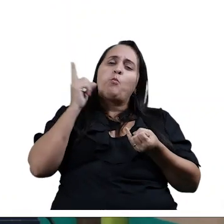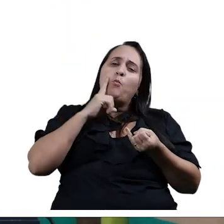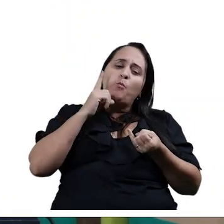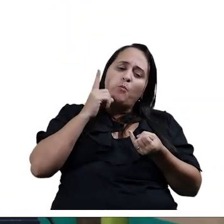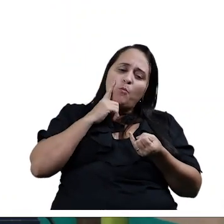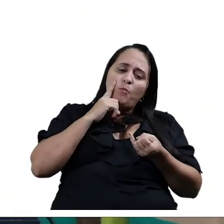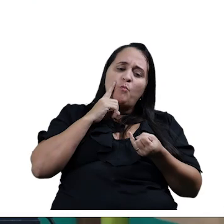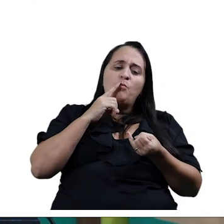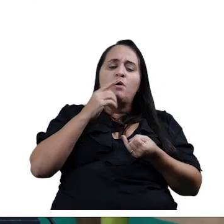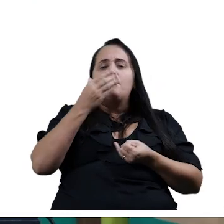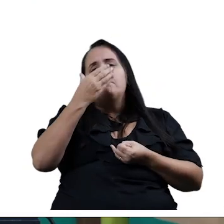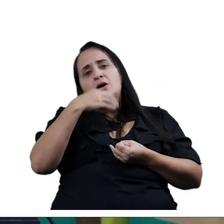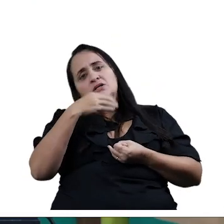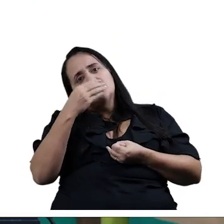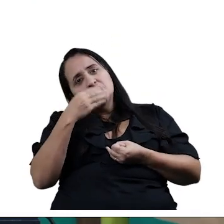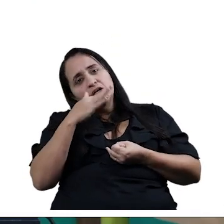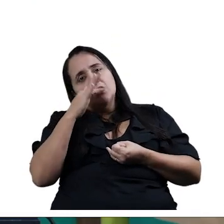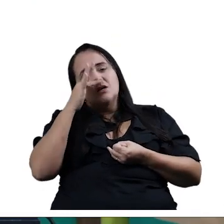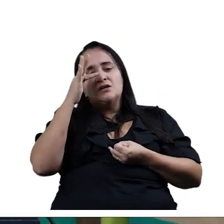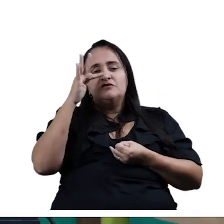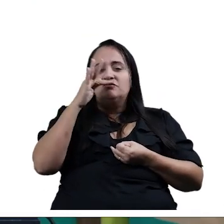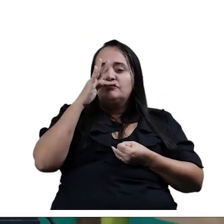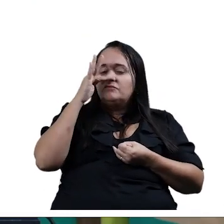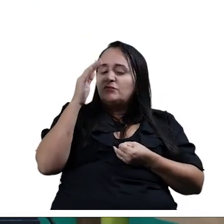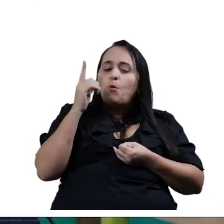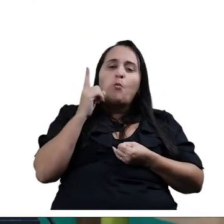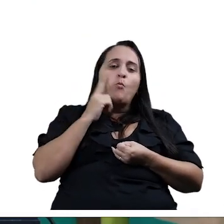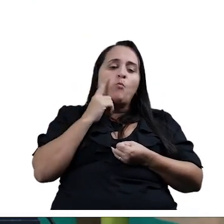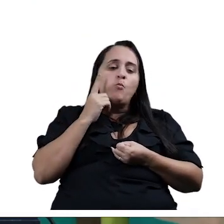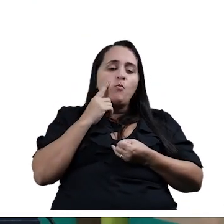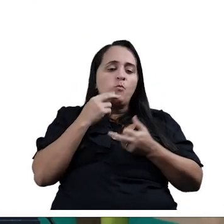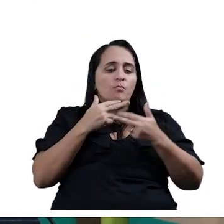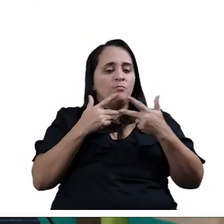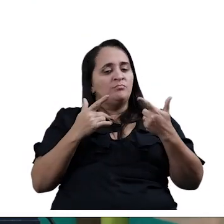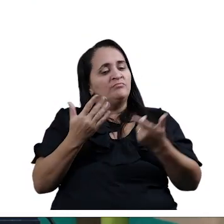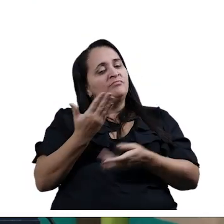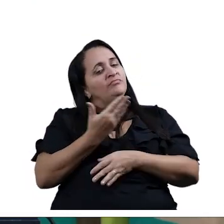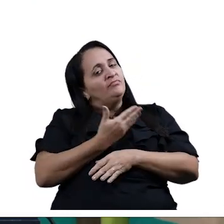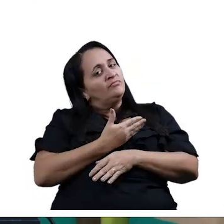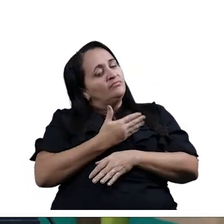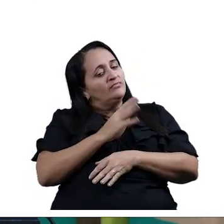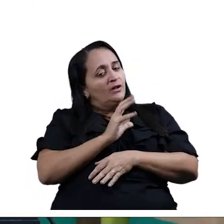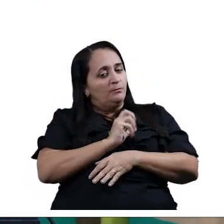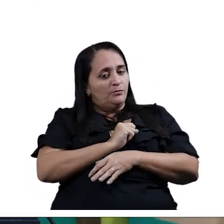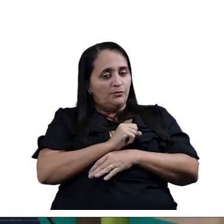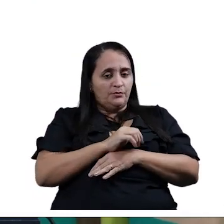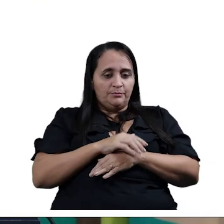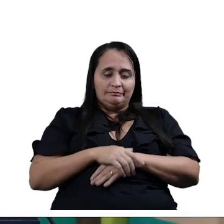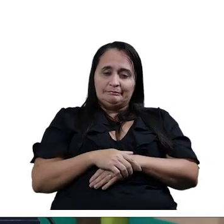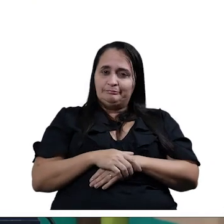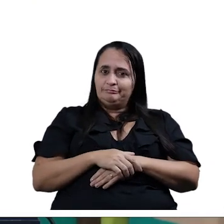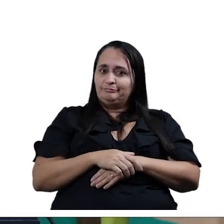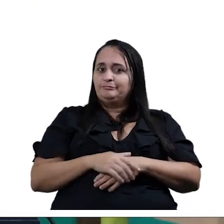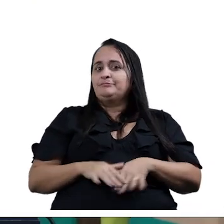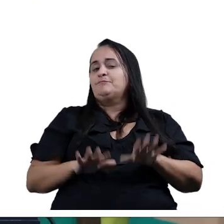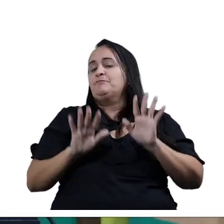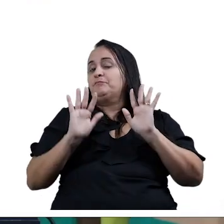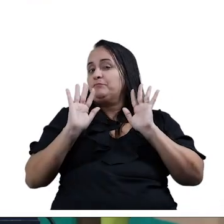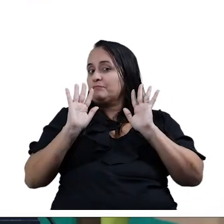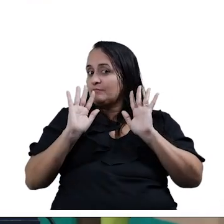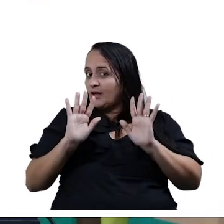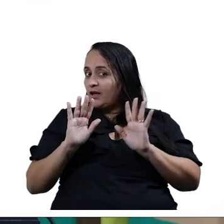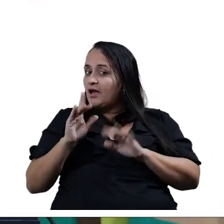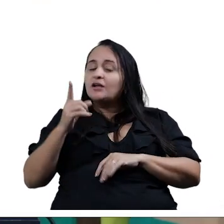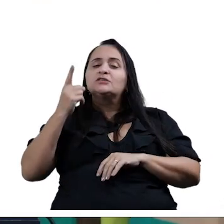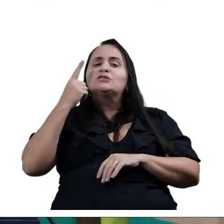bala e, acima de tudo, recebo muito carinho de vocês, tá? Mas vamos lá para o que interessa. Na questão anterior,